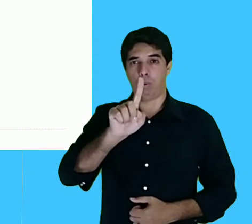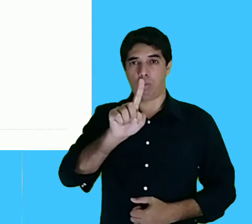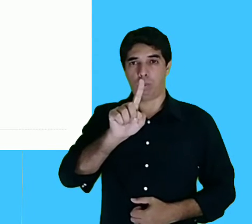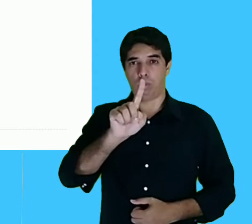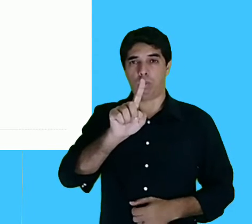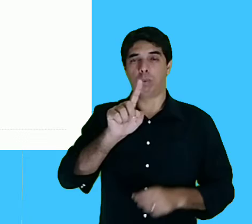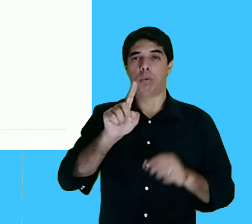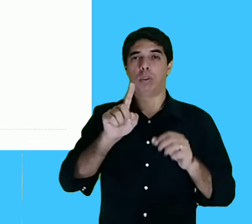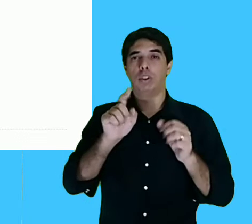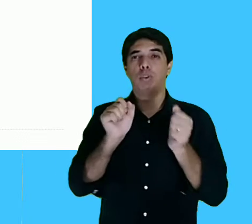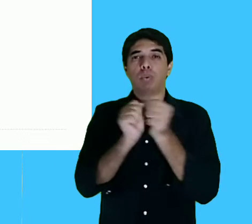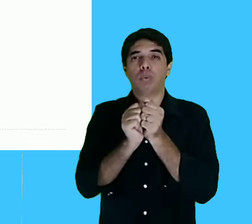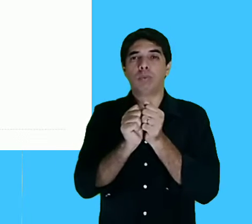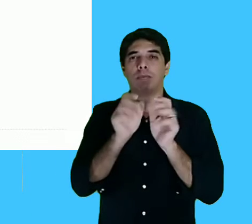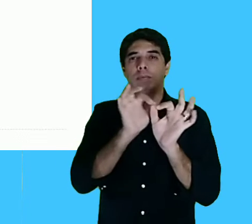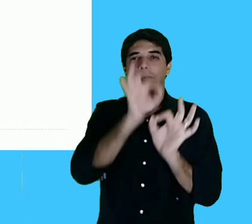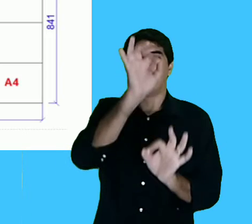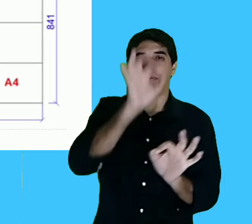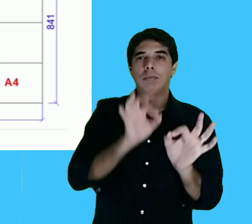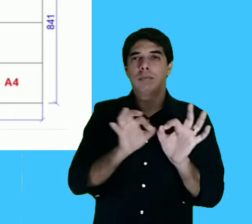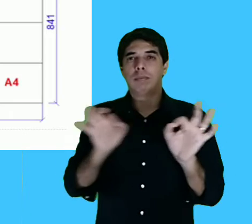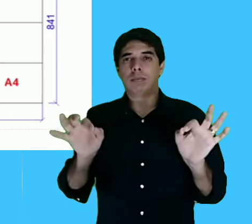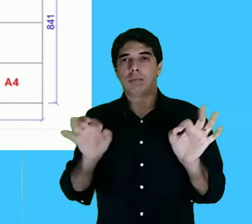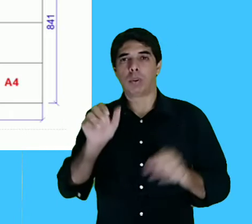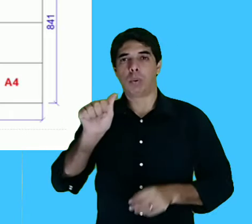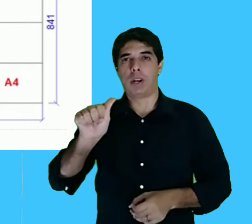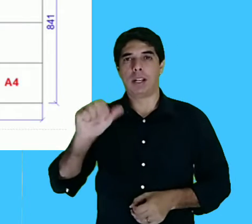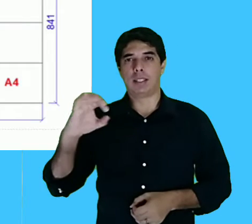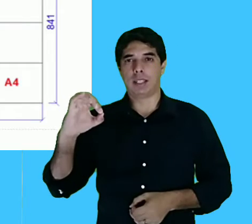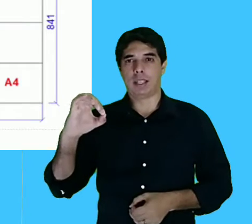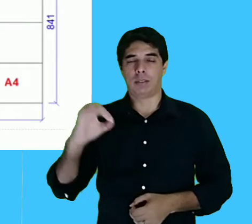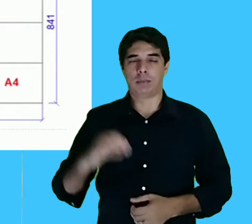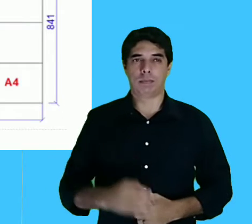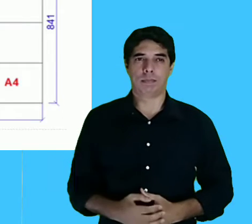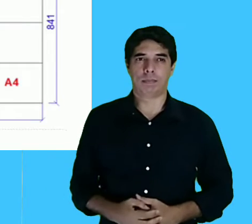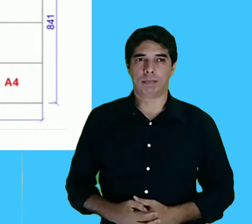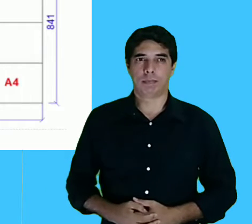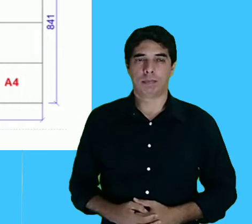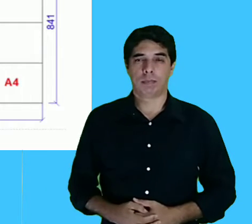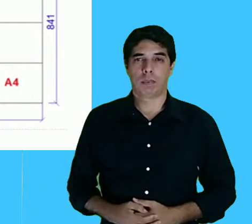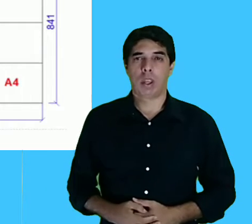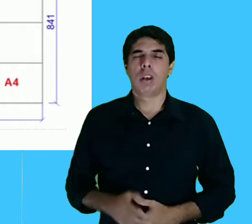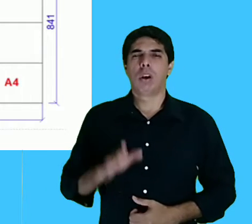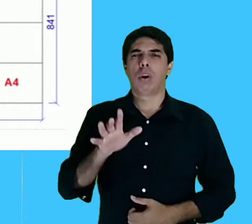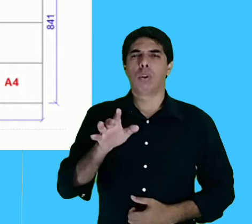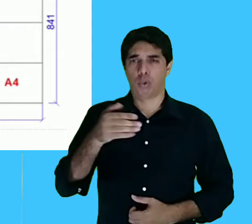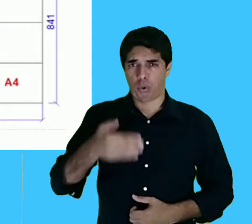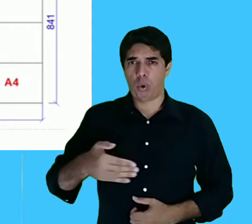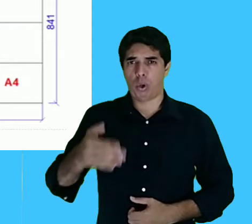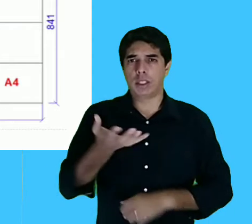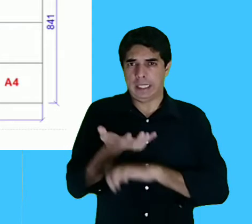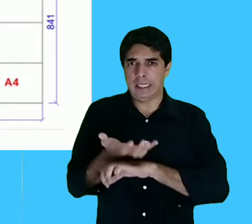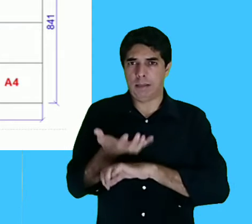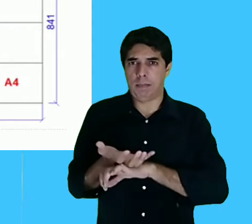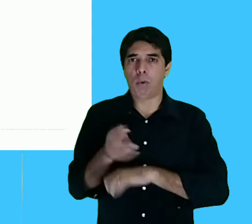para todos. O que a gente vai usar na disciplina são esses, certo? Que são mais